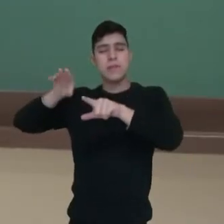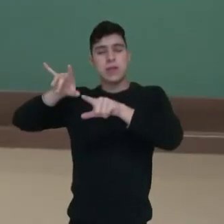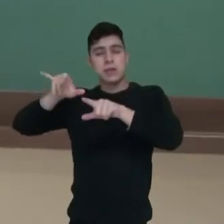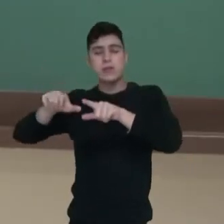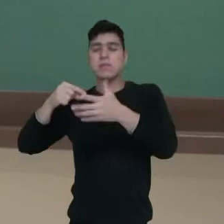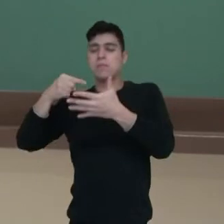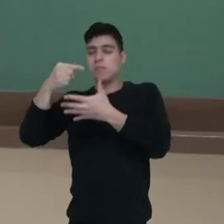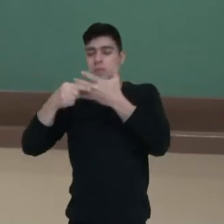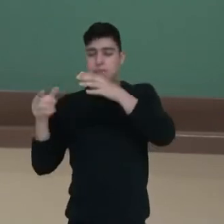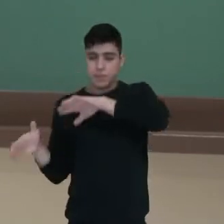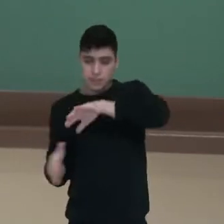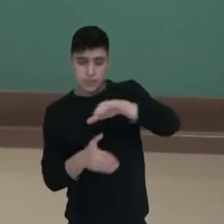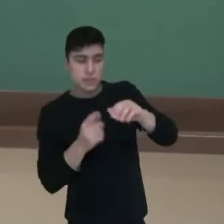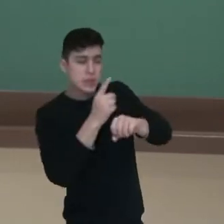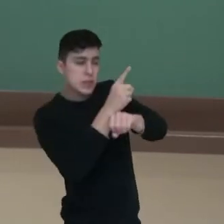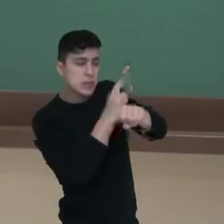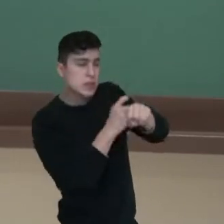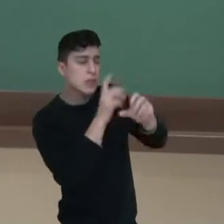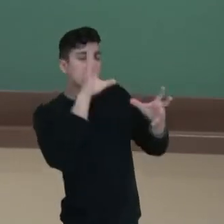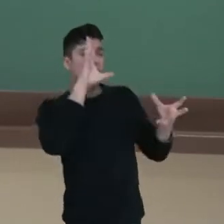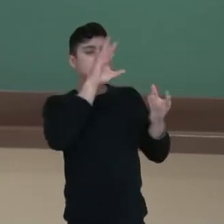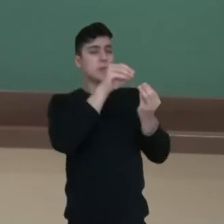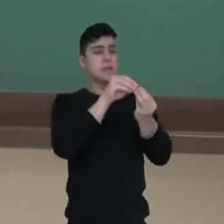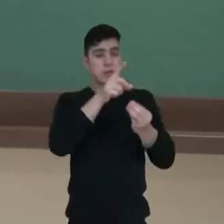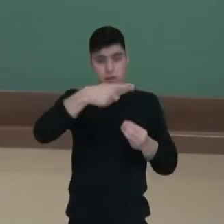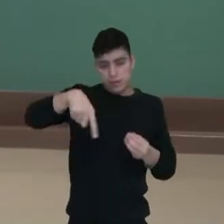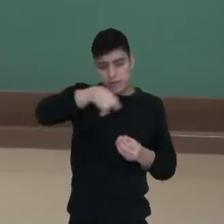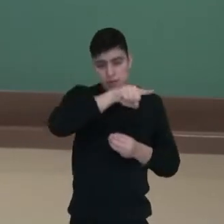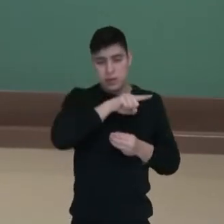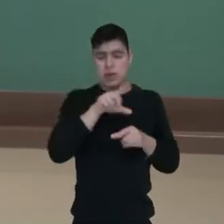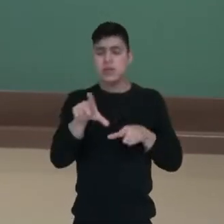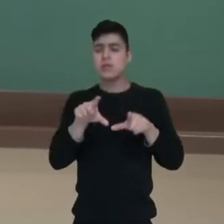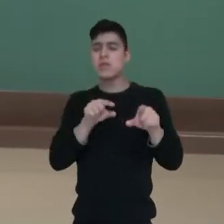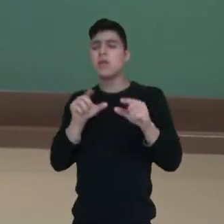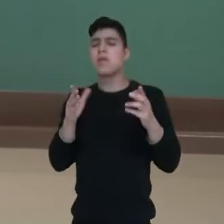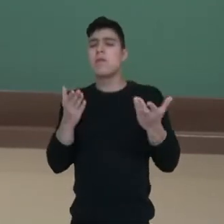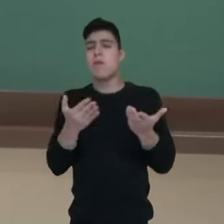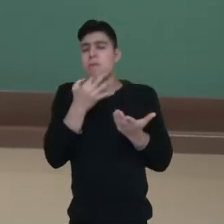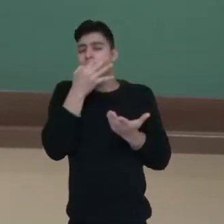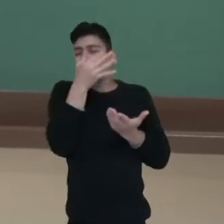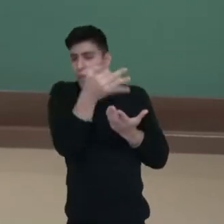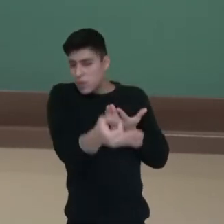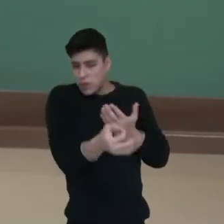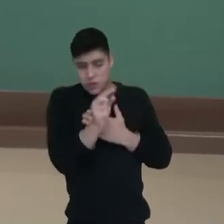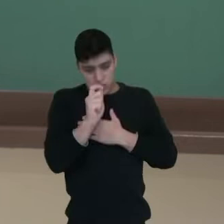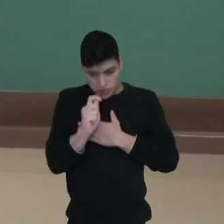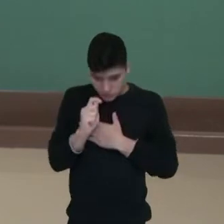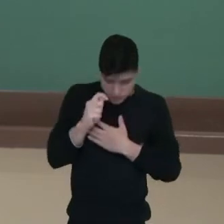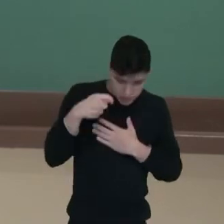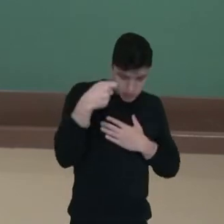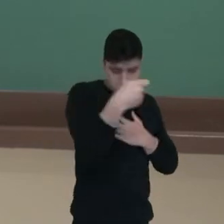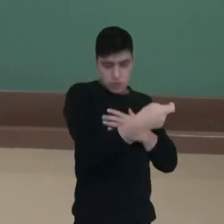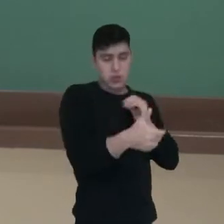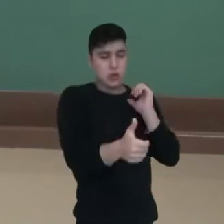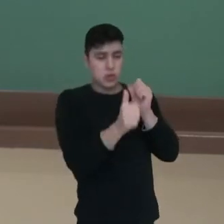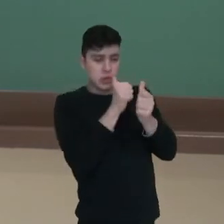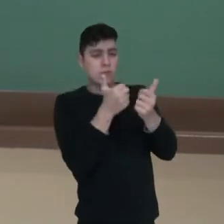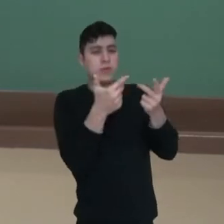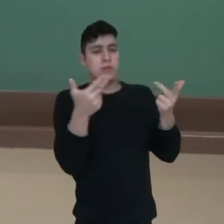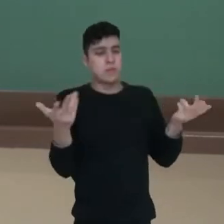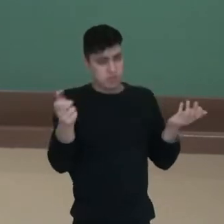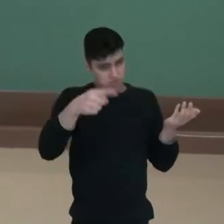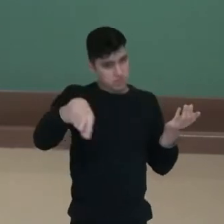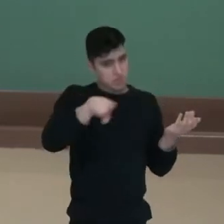Identificar e interpretar e se posicionar, você ter uma opinião sobre o esporte,